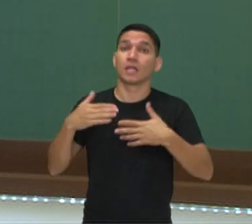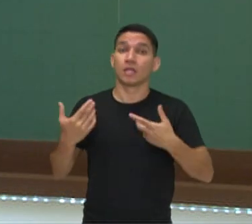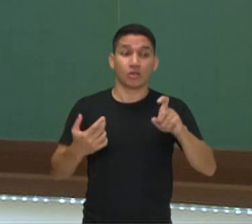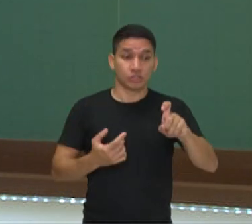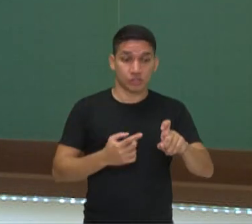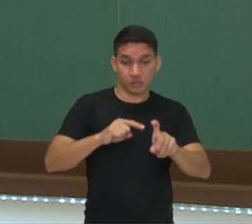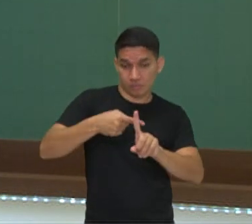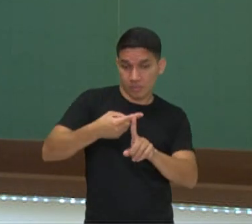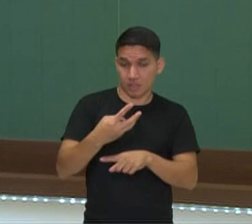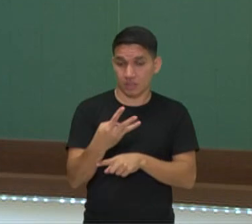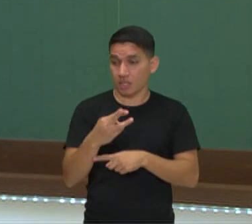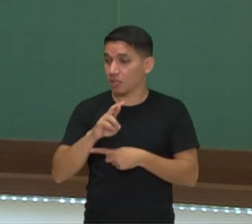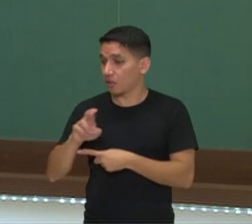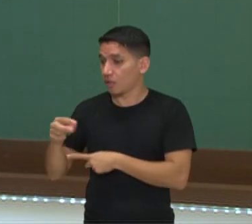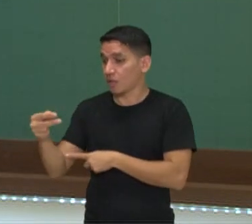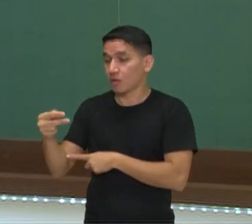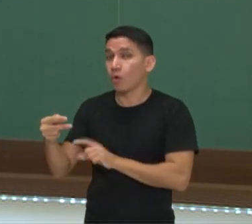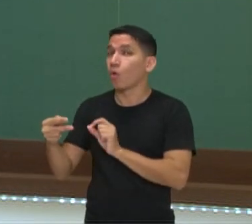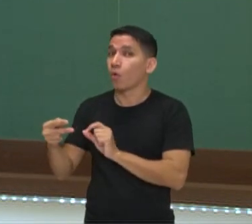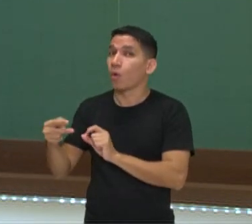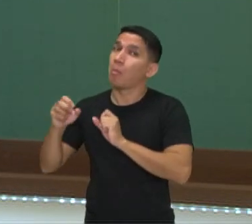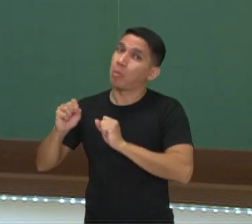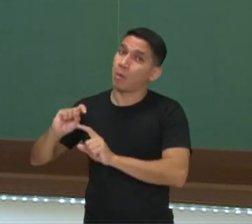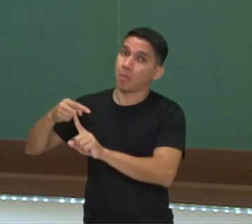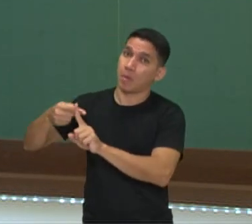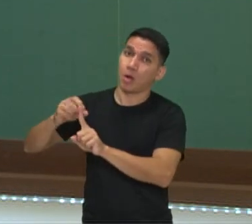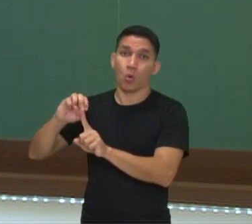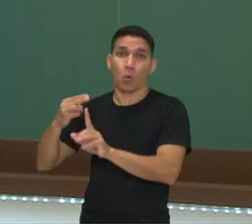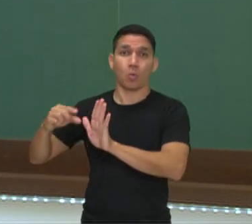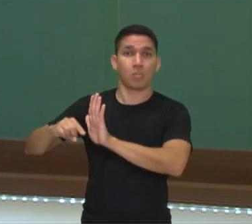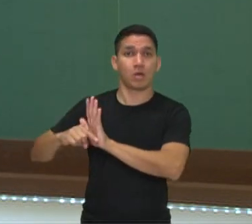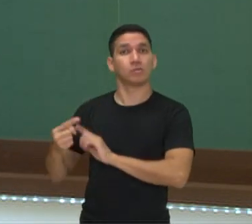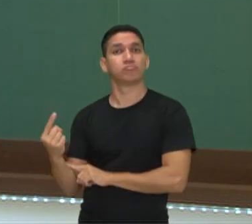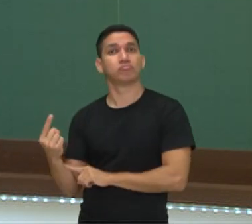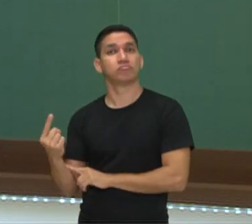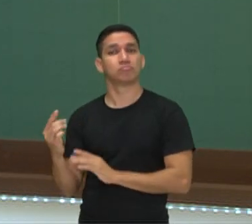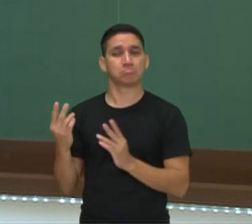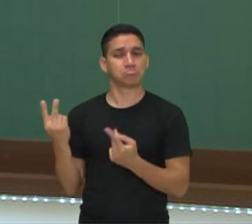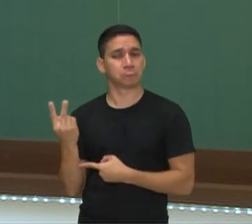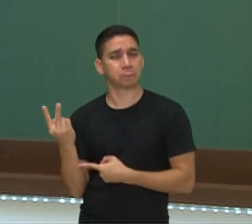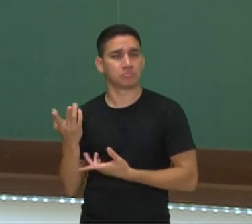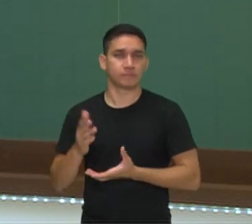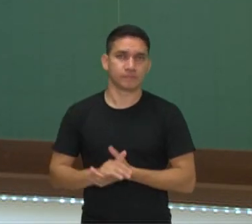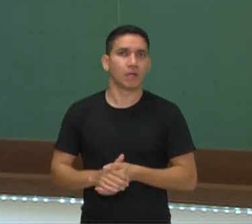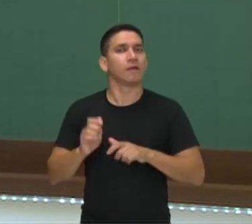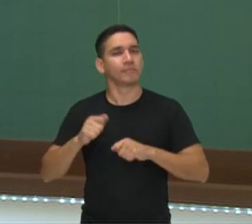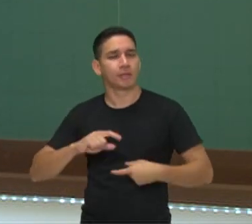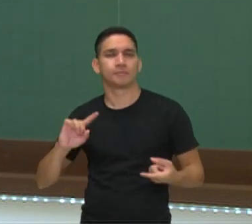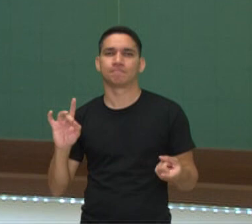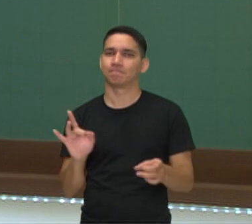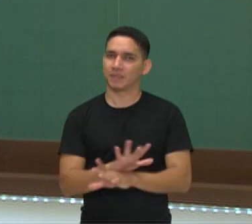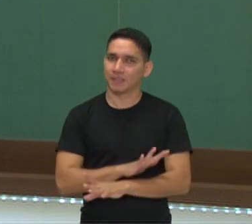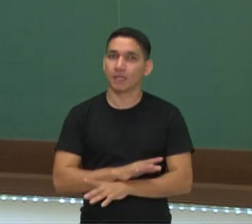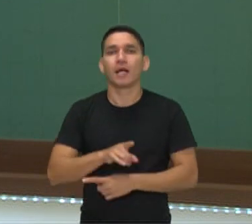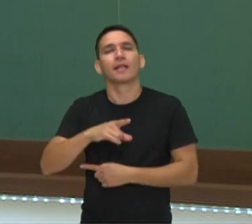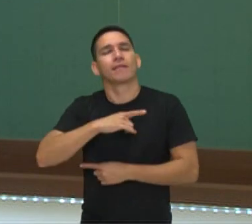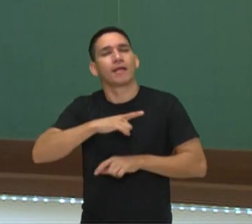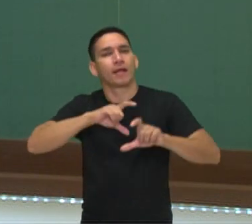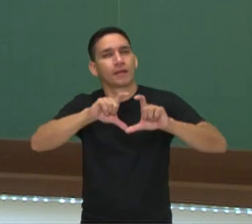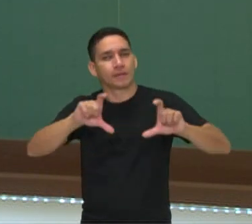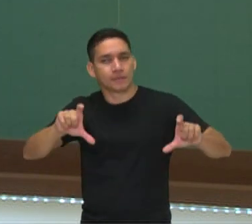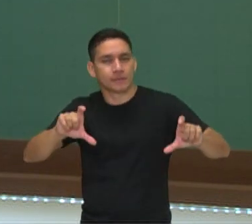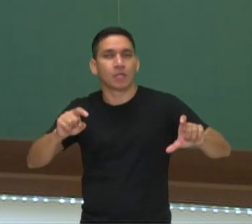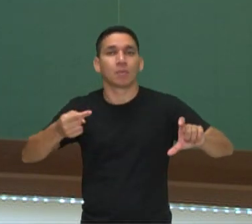mais 3 é igual mais ou menos 1. E agora você pode resolver, você tem uma equação do primeiro grau. Letra